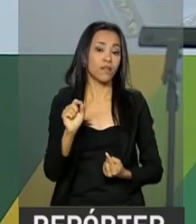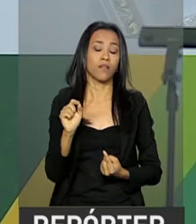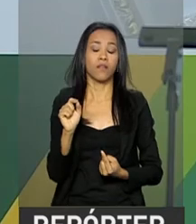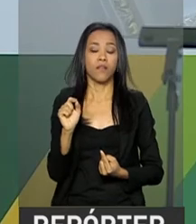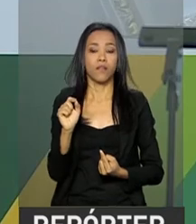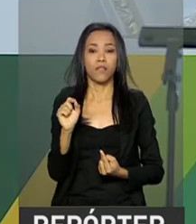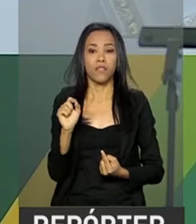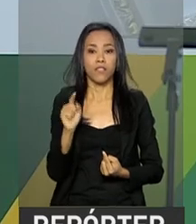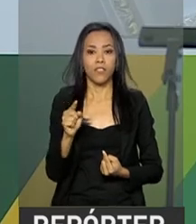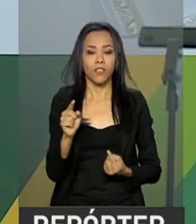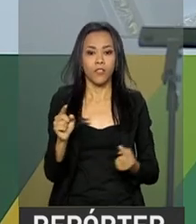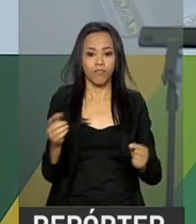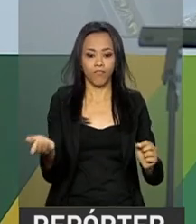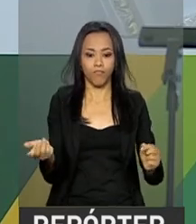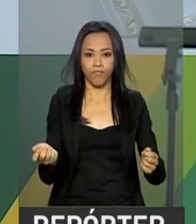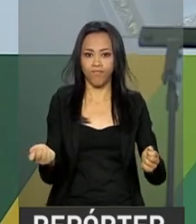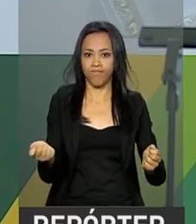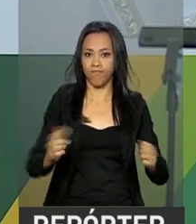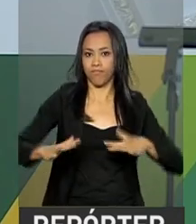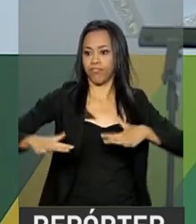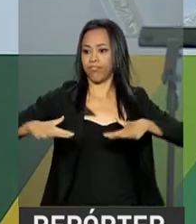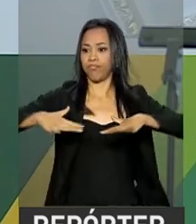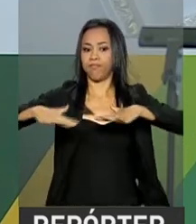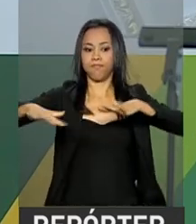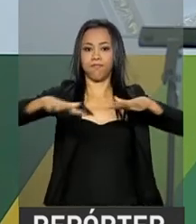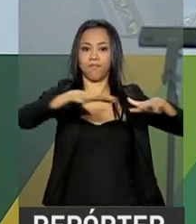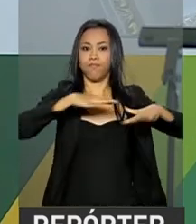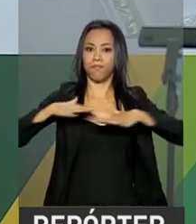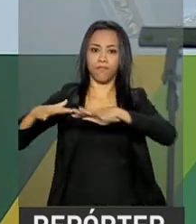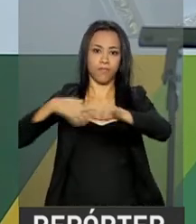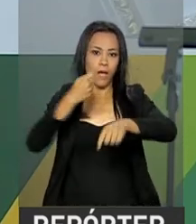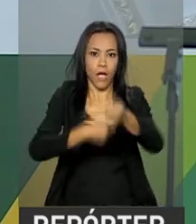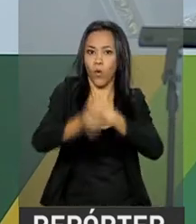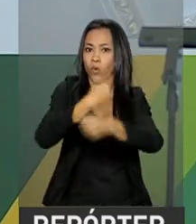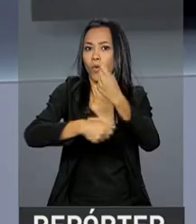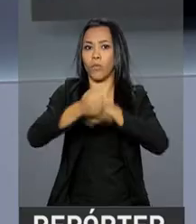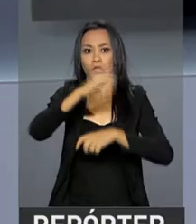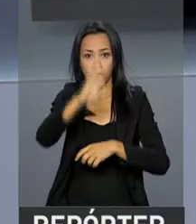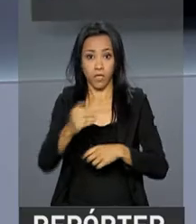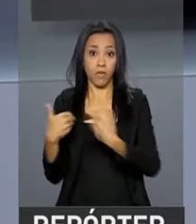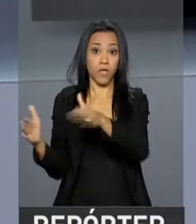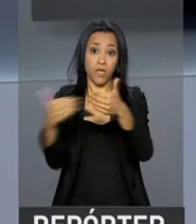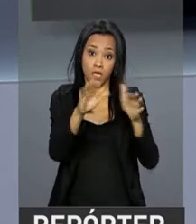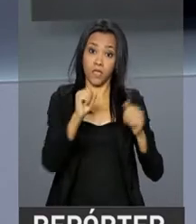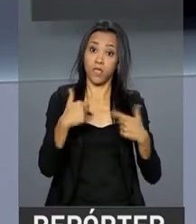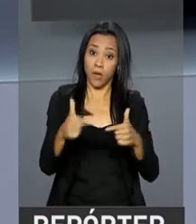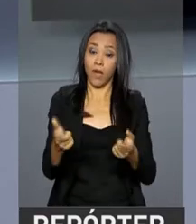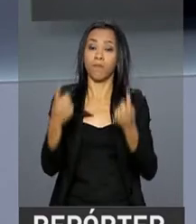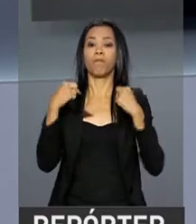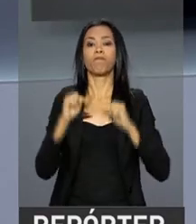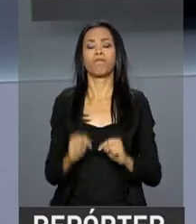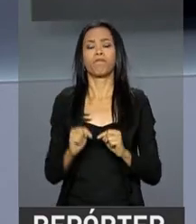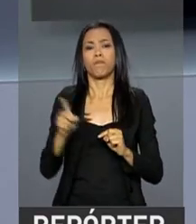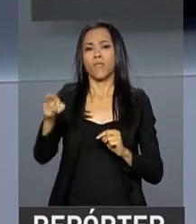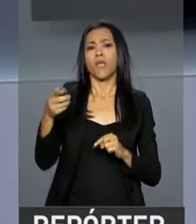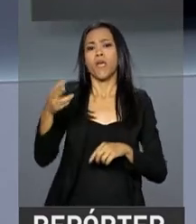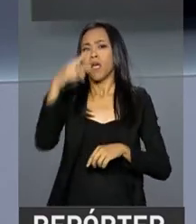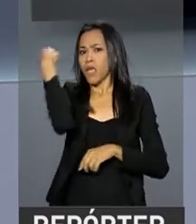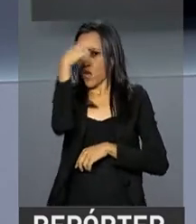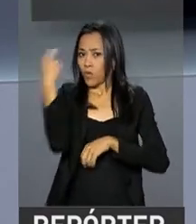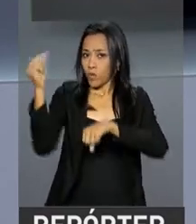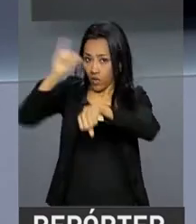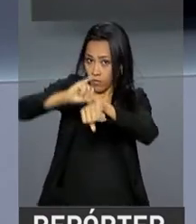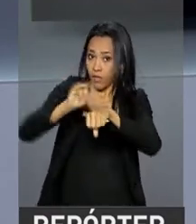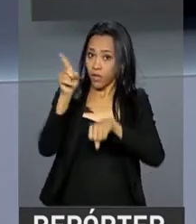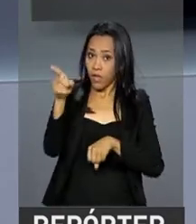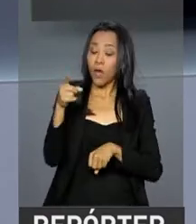dinamizar a economia brasileira e criar empregos. Ainda em Moscou, o presidente Michel Temer